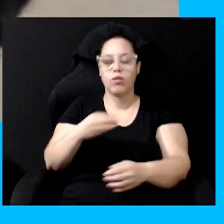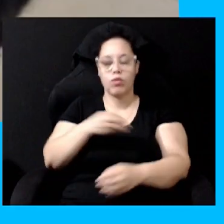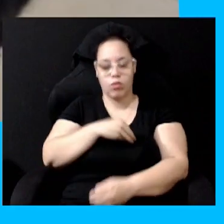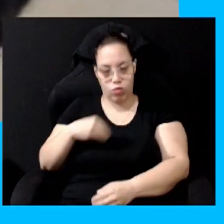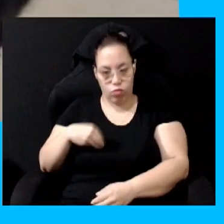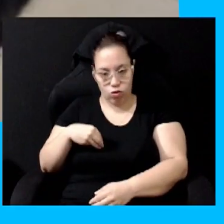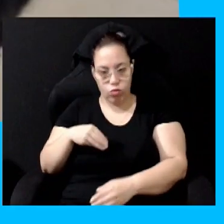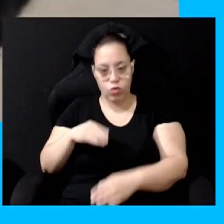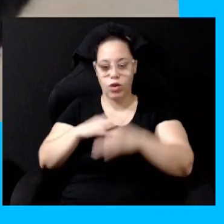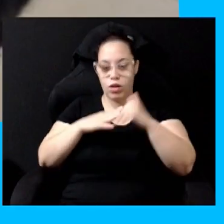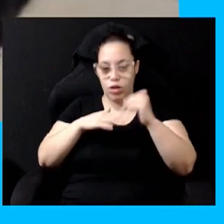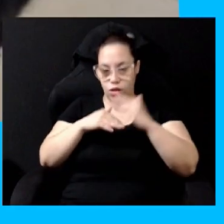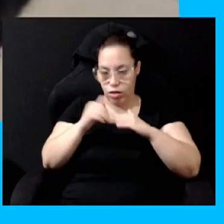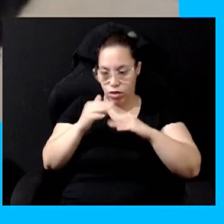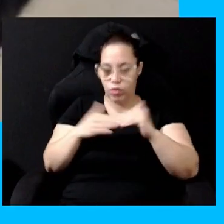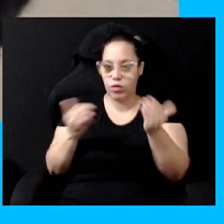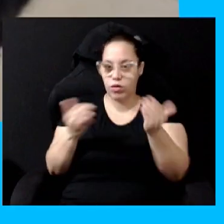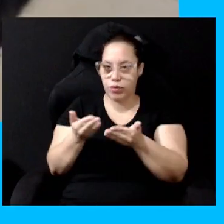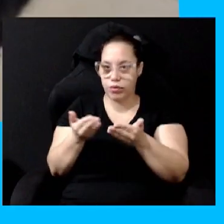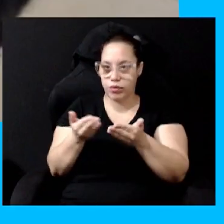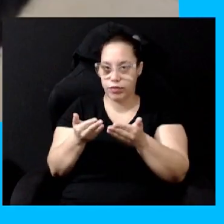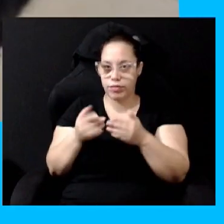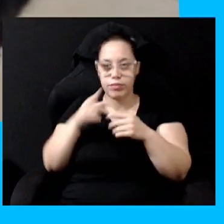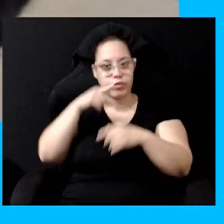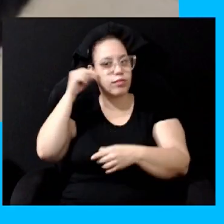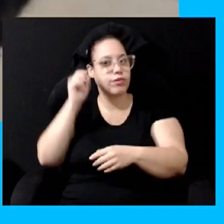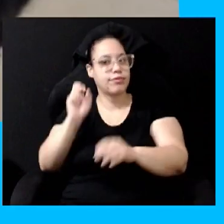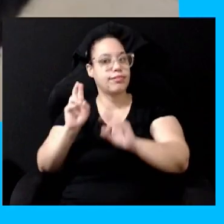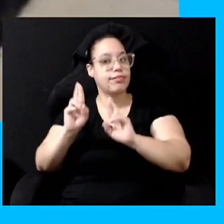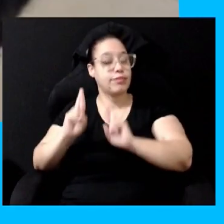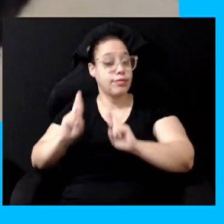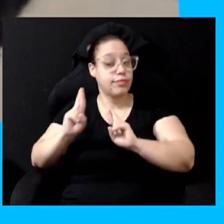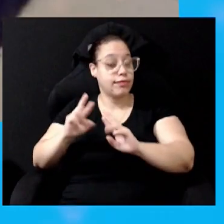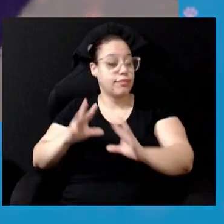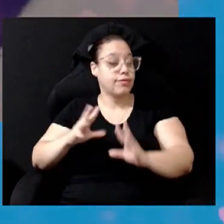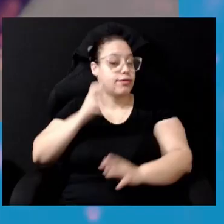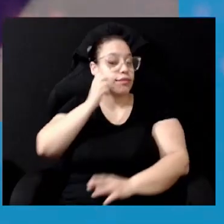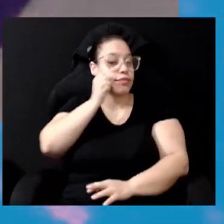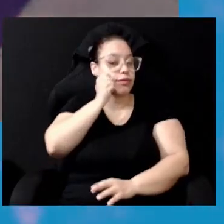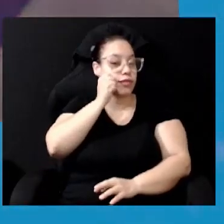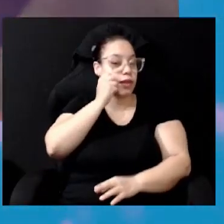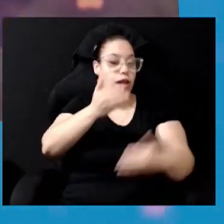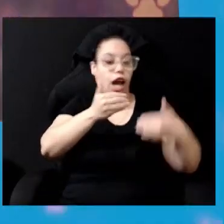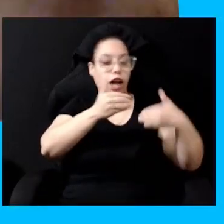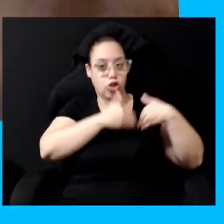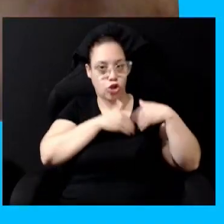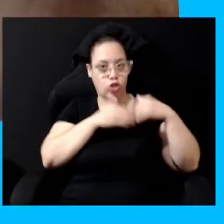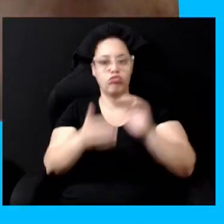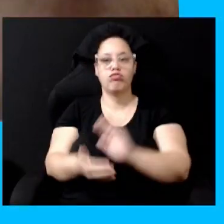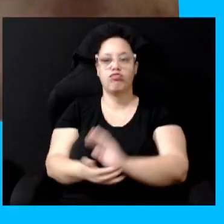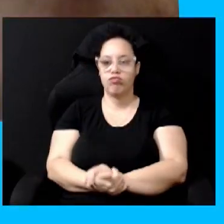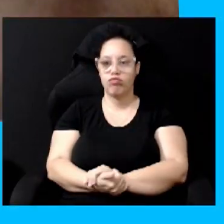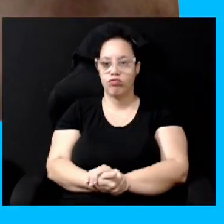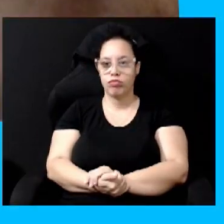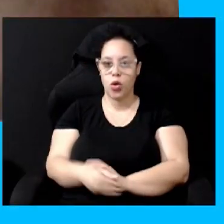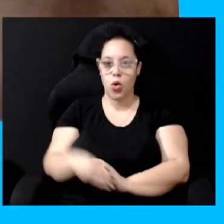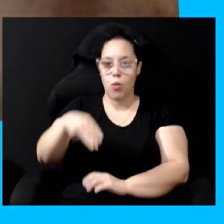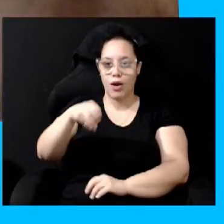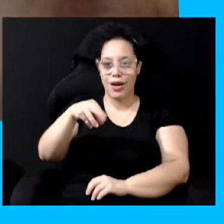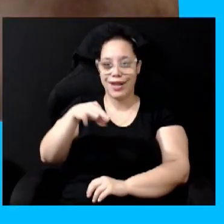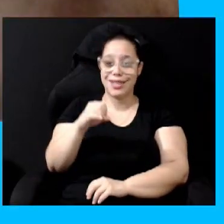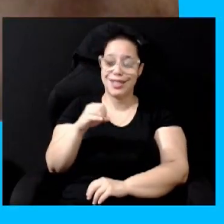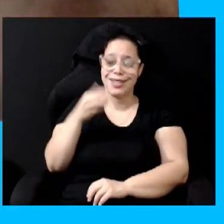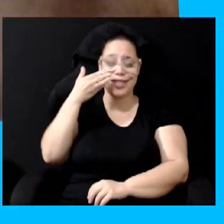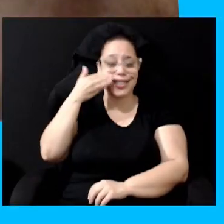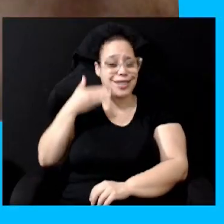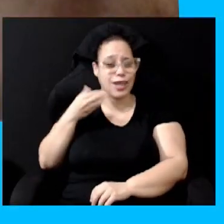tratamento. Agora essa gatinha aguarda ser adotada com responsabilidade. O Marcelo é esse caramelo boa